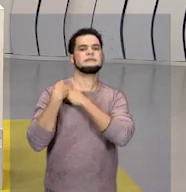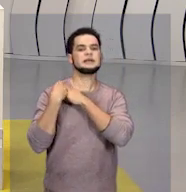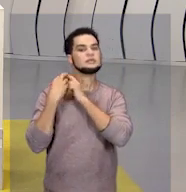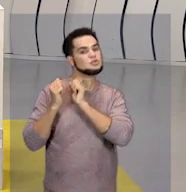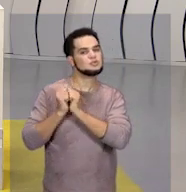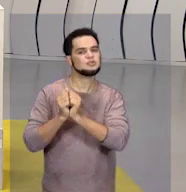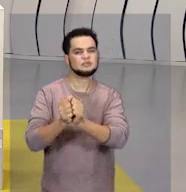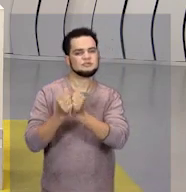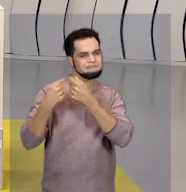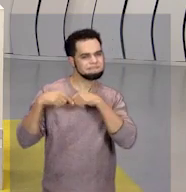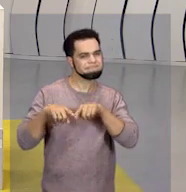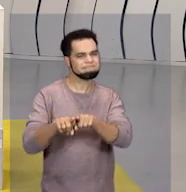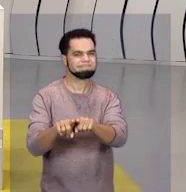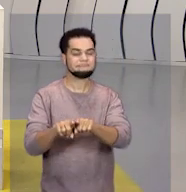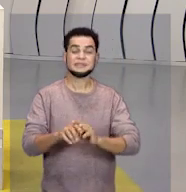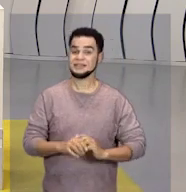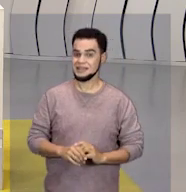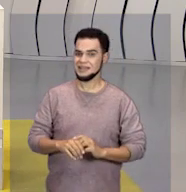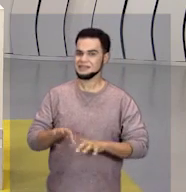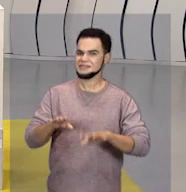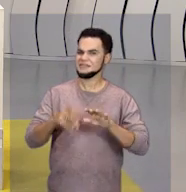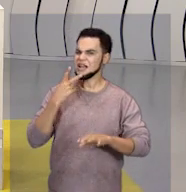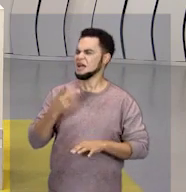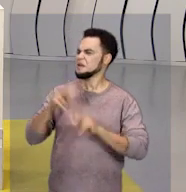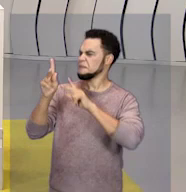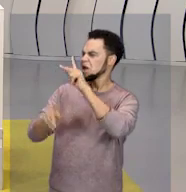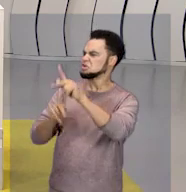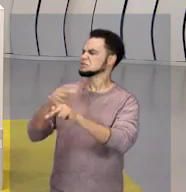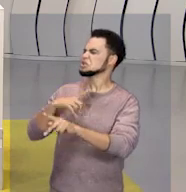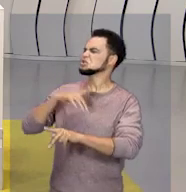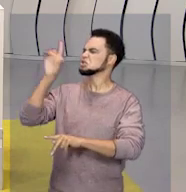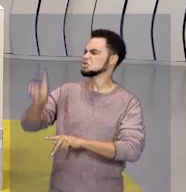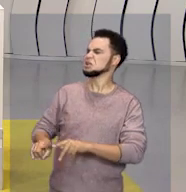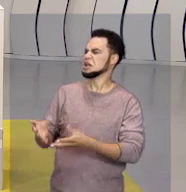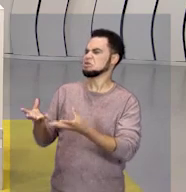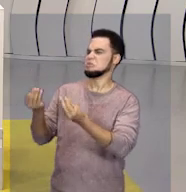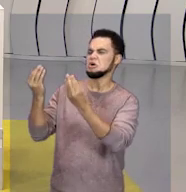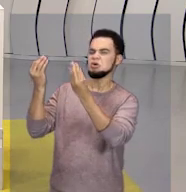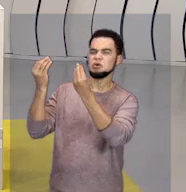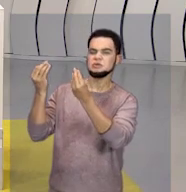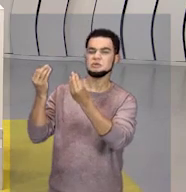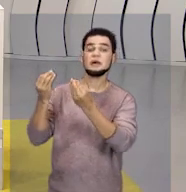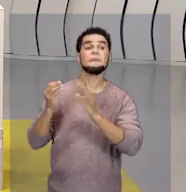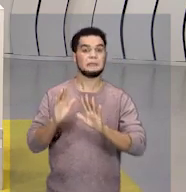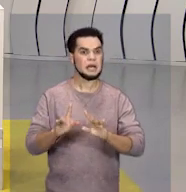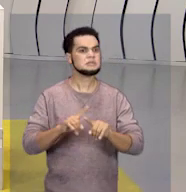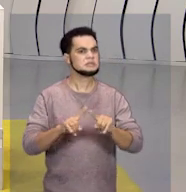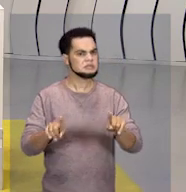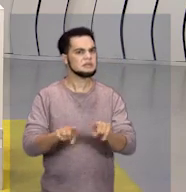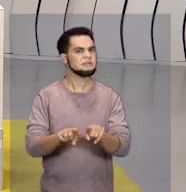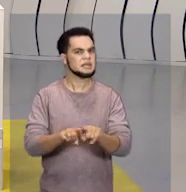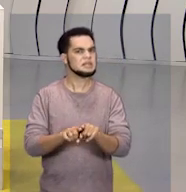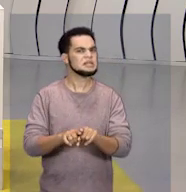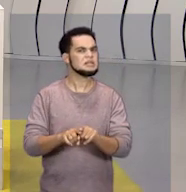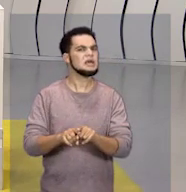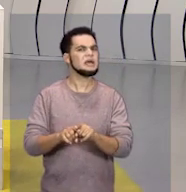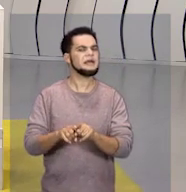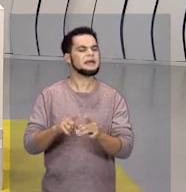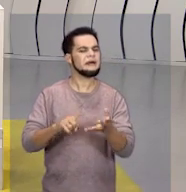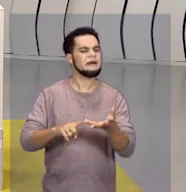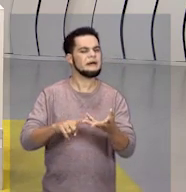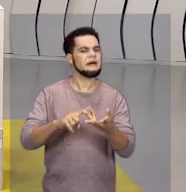Muitas vezes a gente escuta, as pessoas têm direitos demais. Nós temos muitos e muitos deveres. E os direitos só